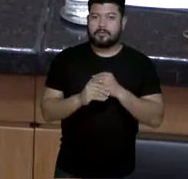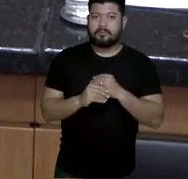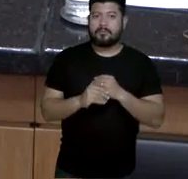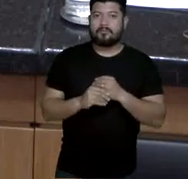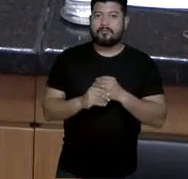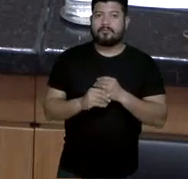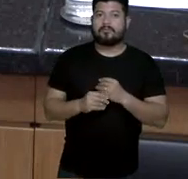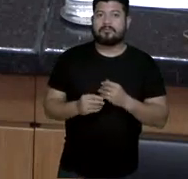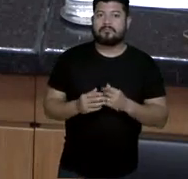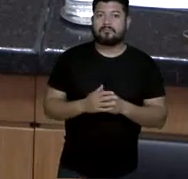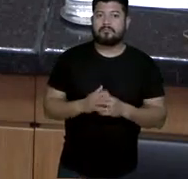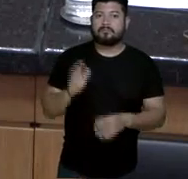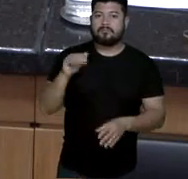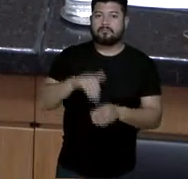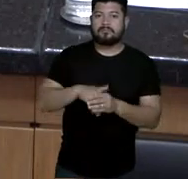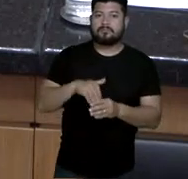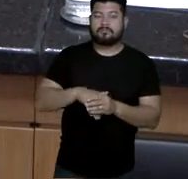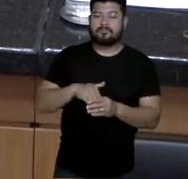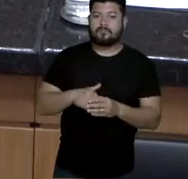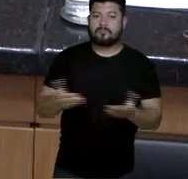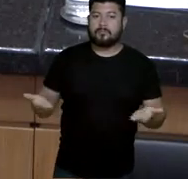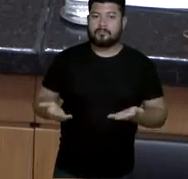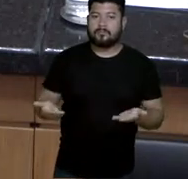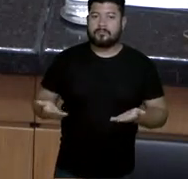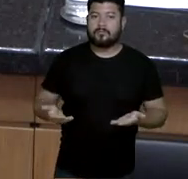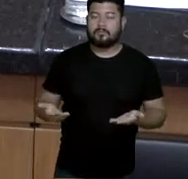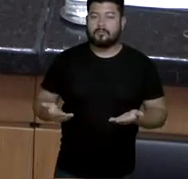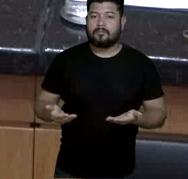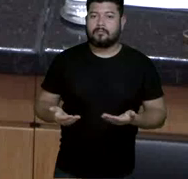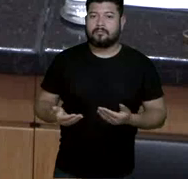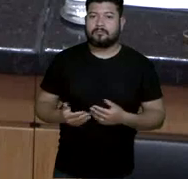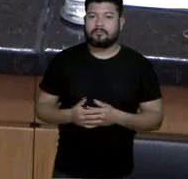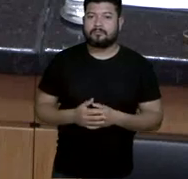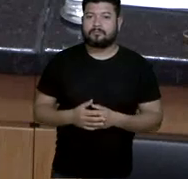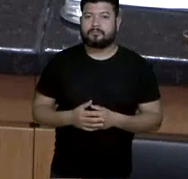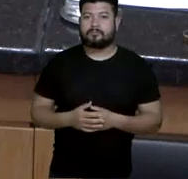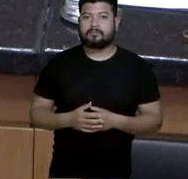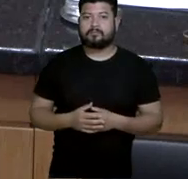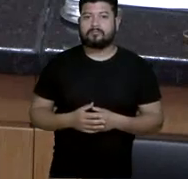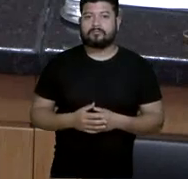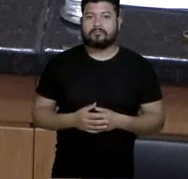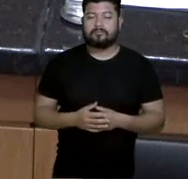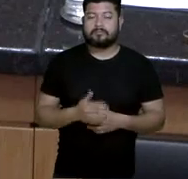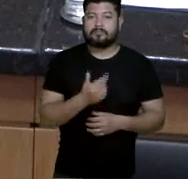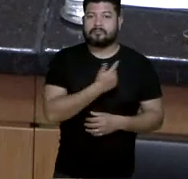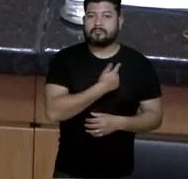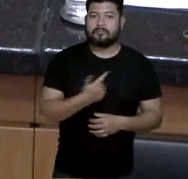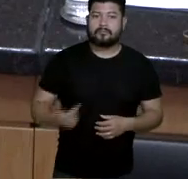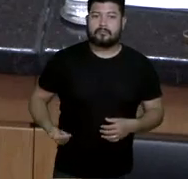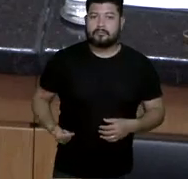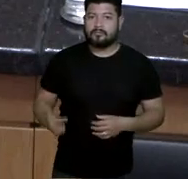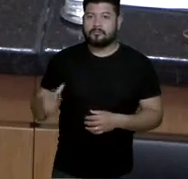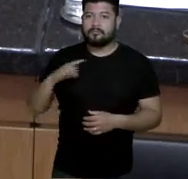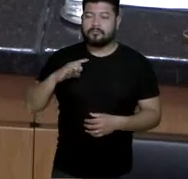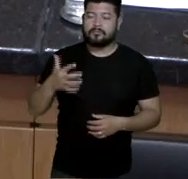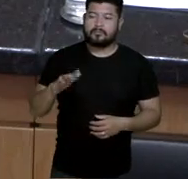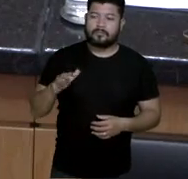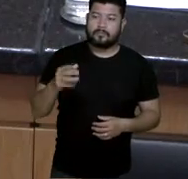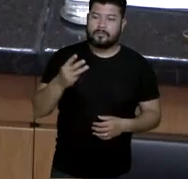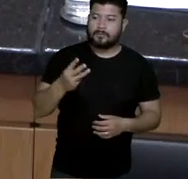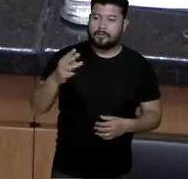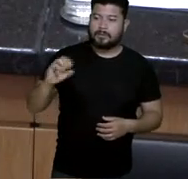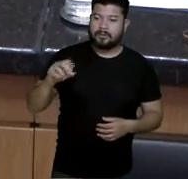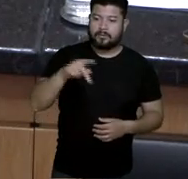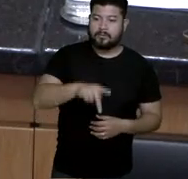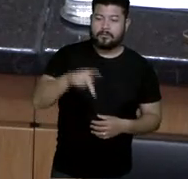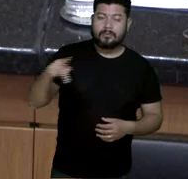contradição da votação nesse momento. Vejam bem, o governo tem em torno de 30 professores